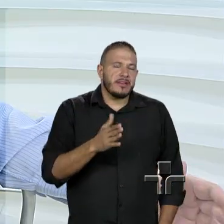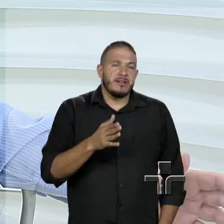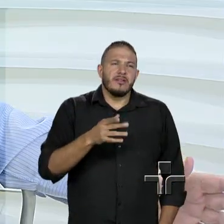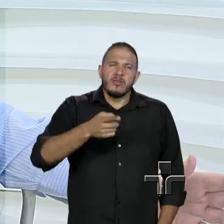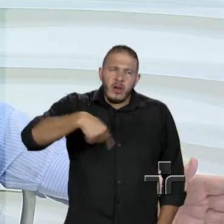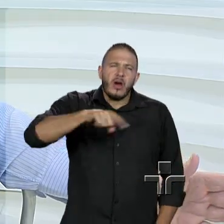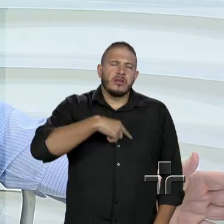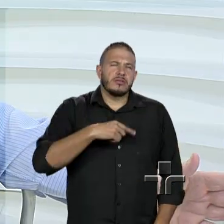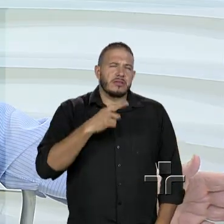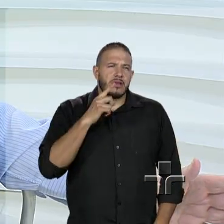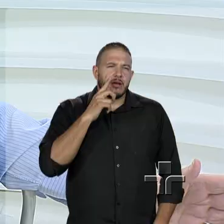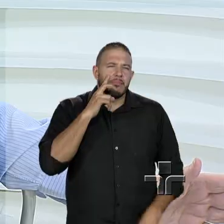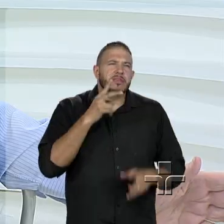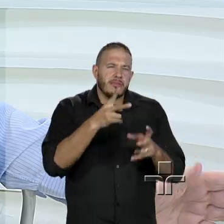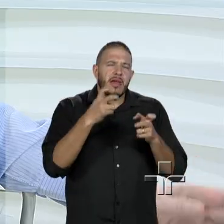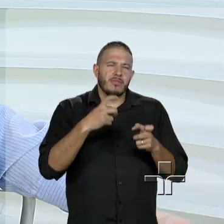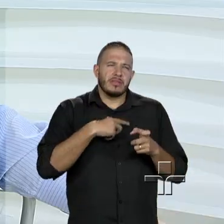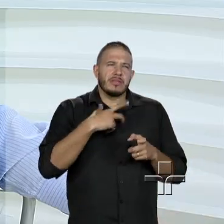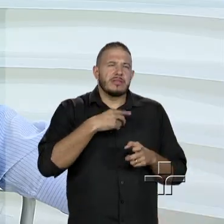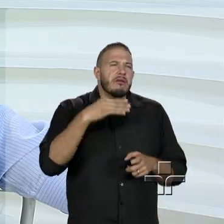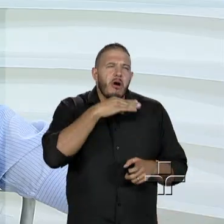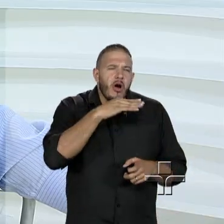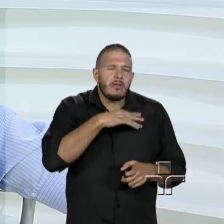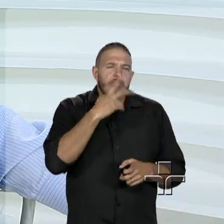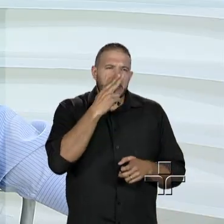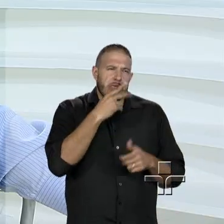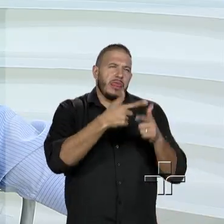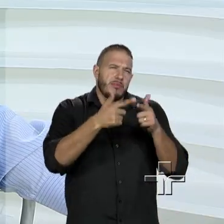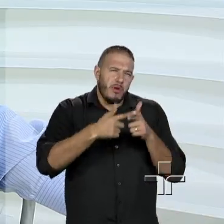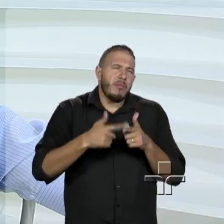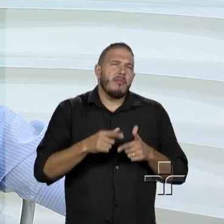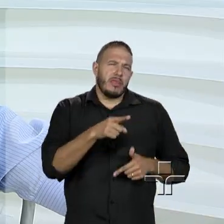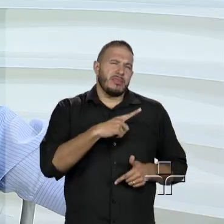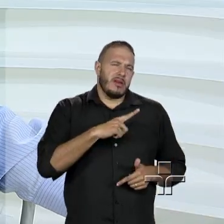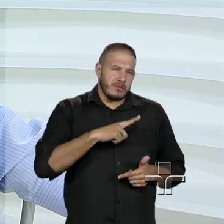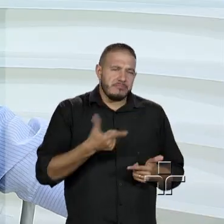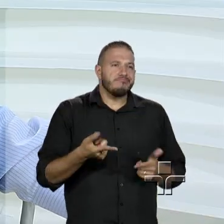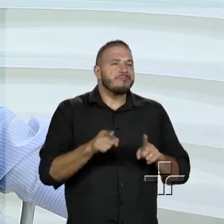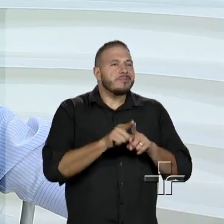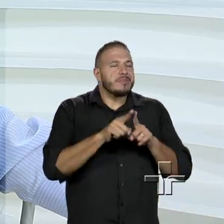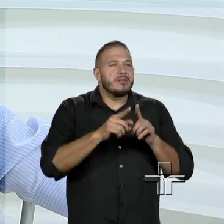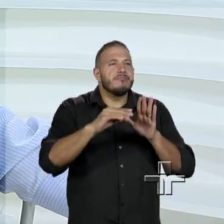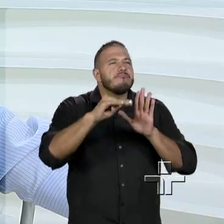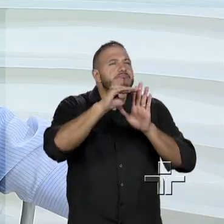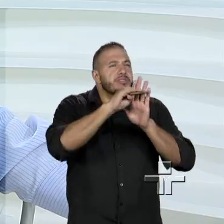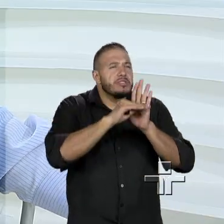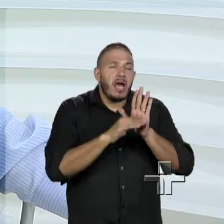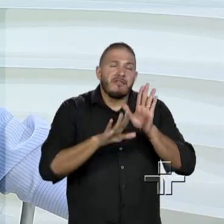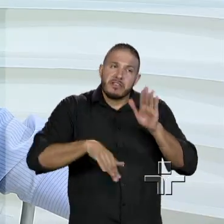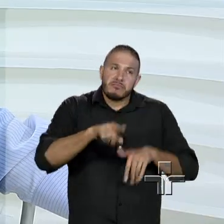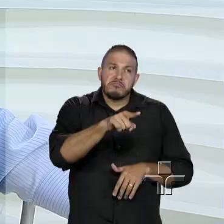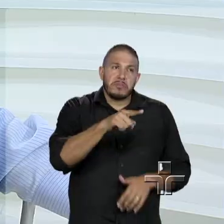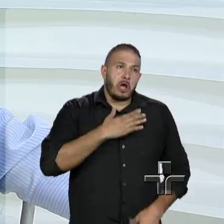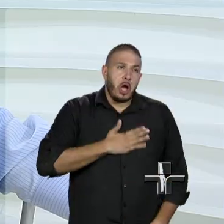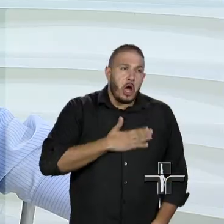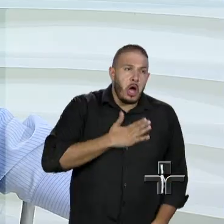tem inconvenientes. Quer dizer, quando ele toma essa medida, você pode gostar ou não